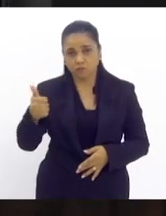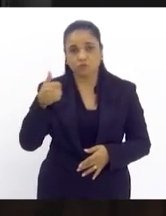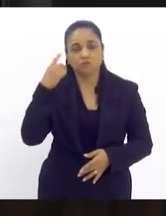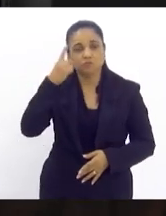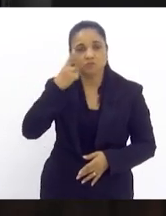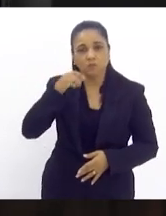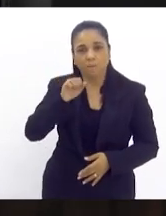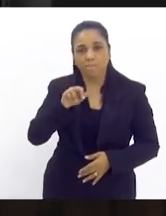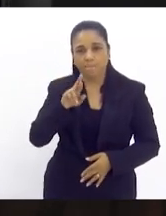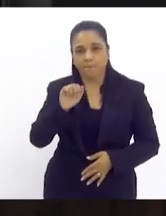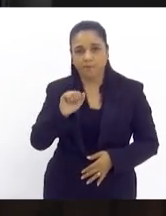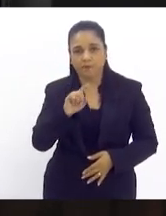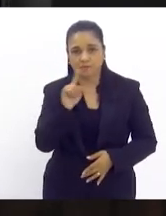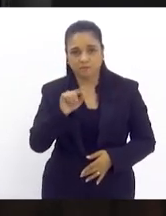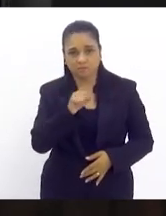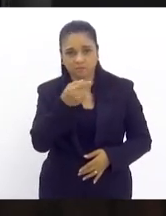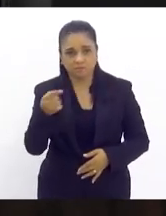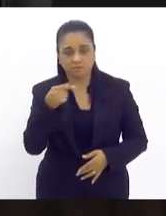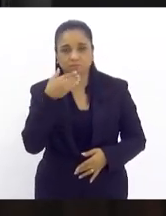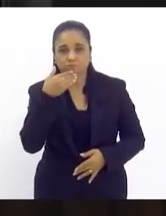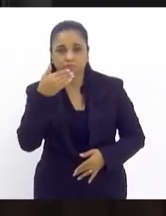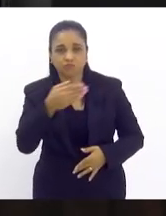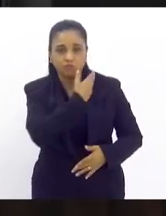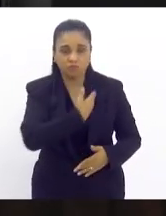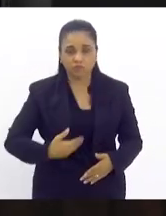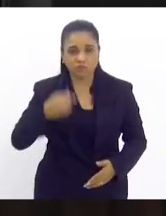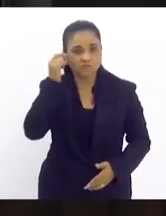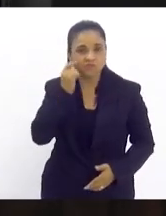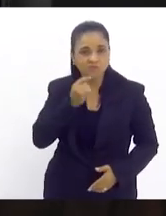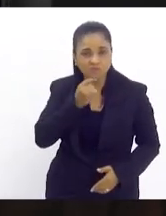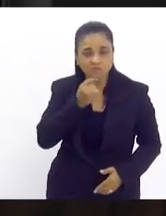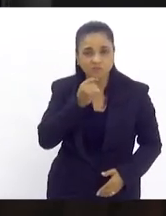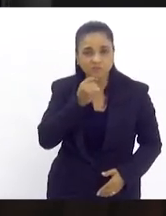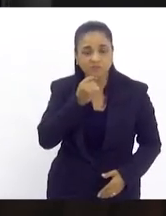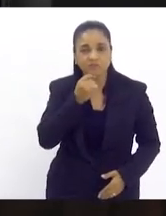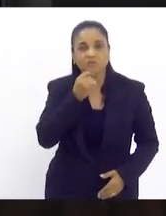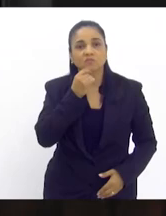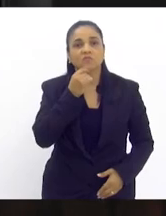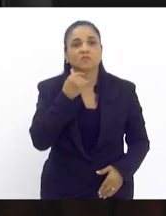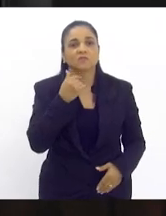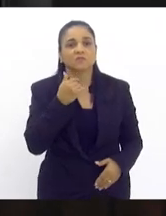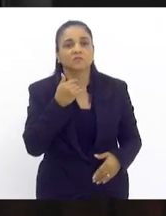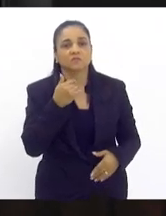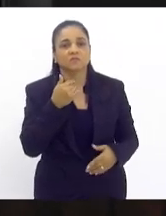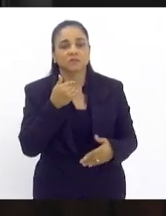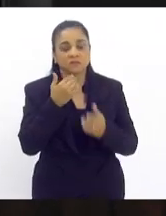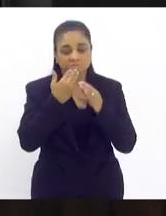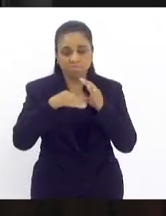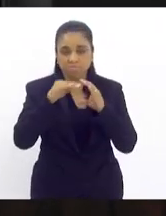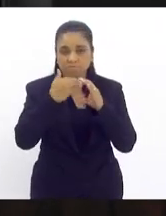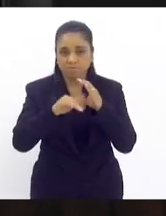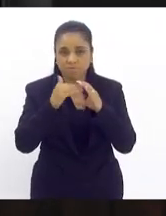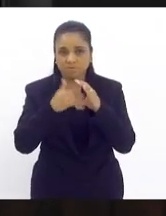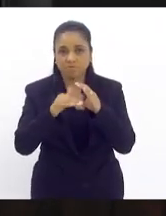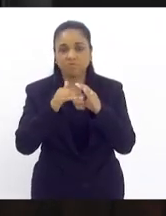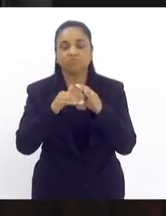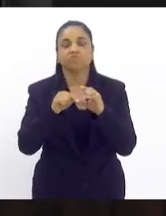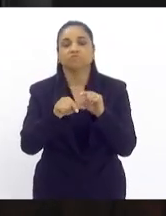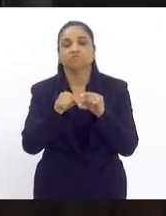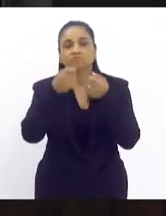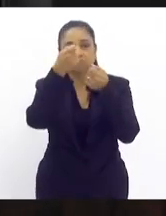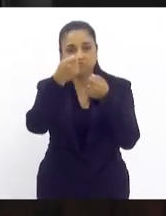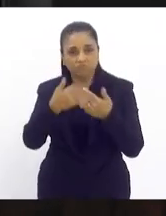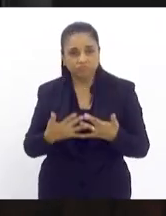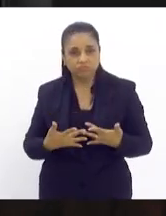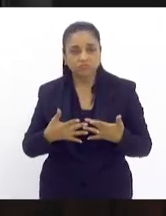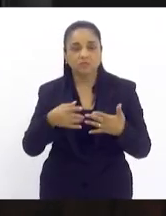Brazão, que solicita ao excelentíssimo senhor governador do Estado do Rio de Janeiro, Cláudio Castro, o envio de mensagem dispondo sobre